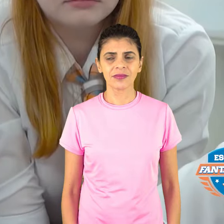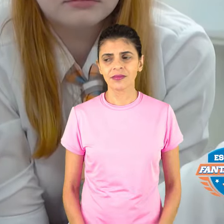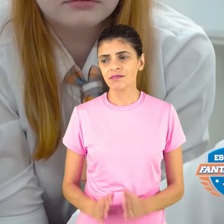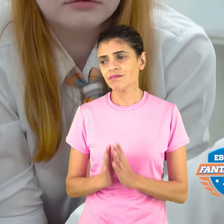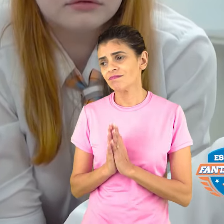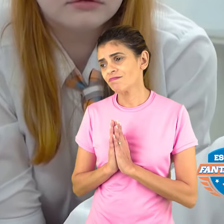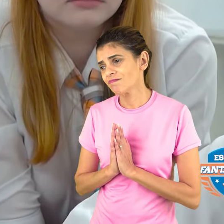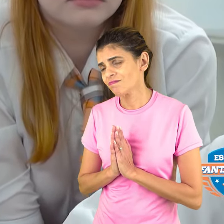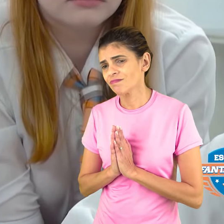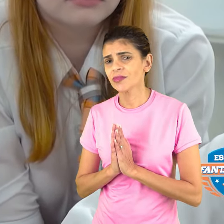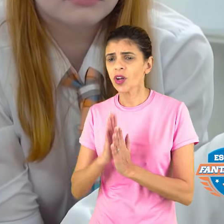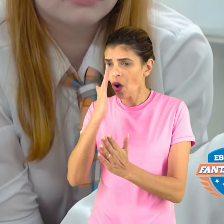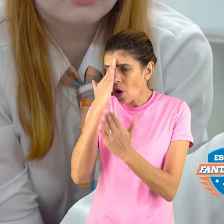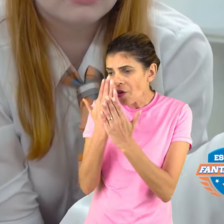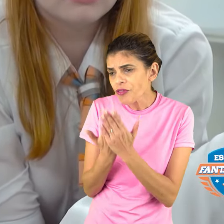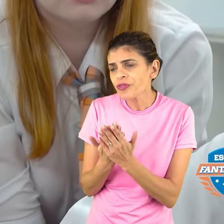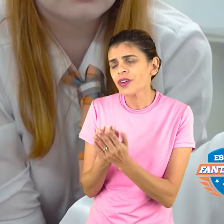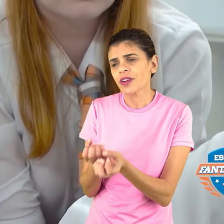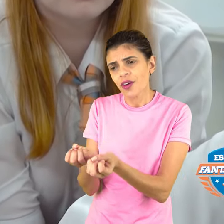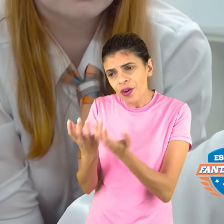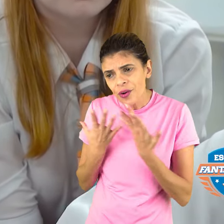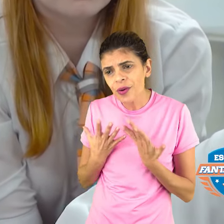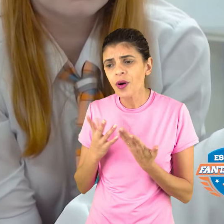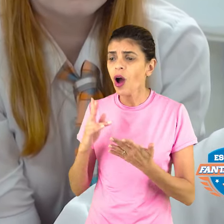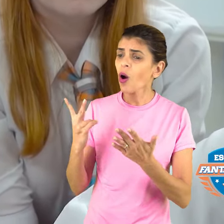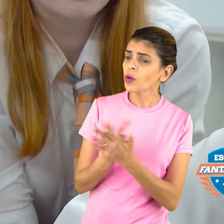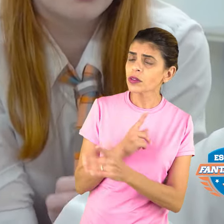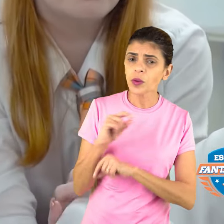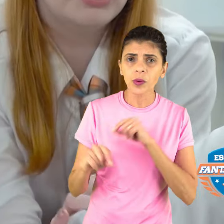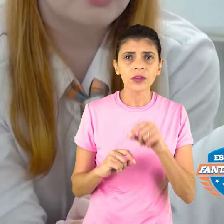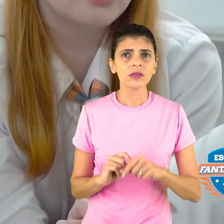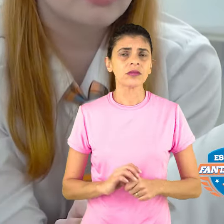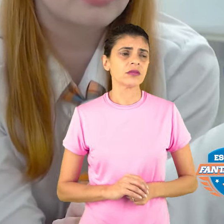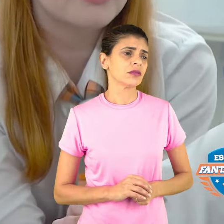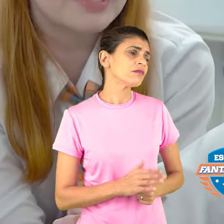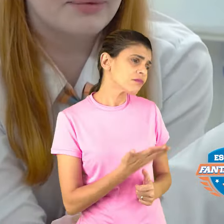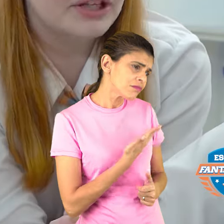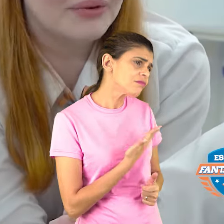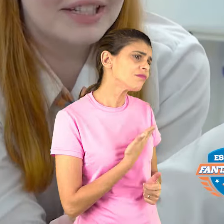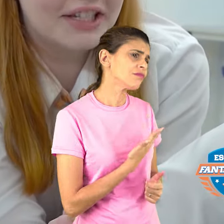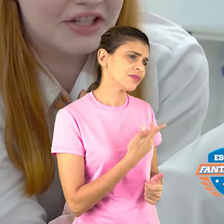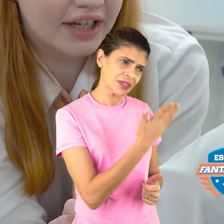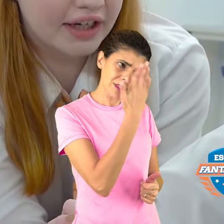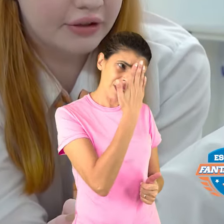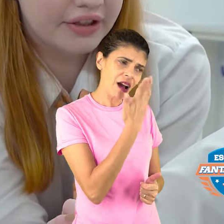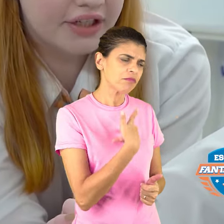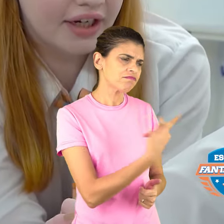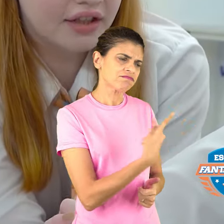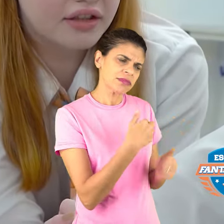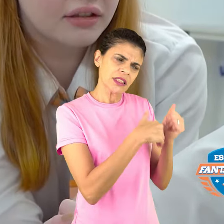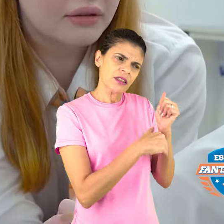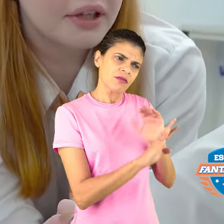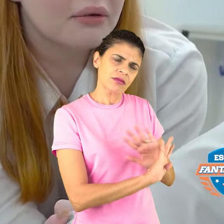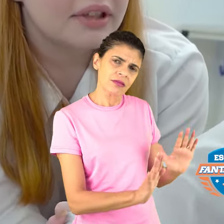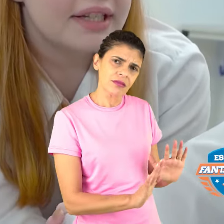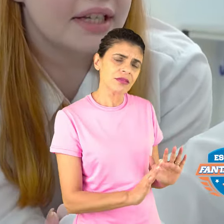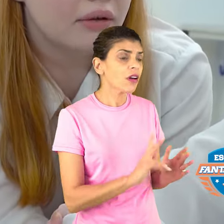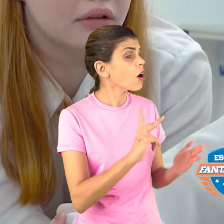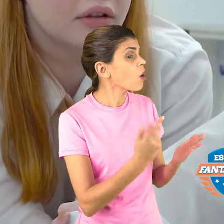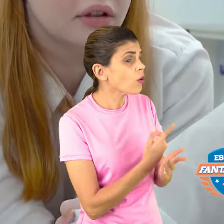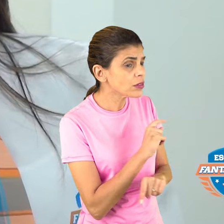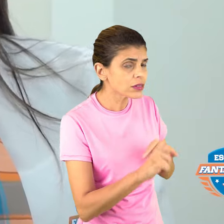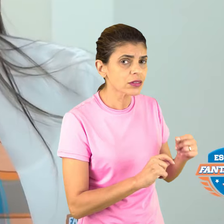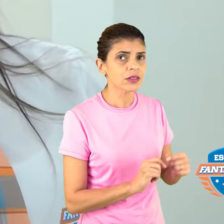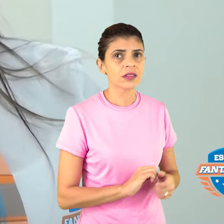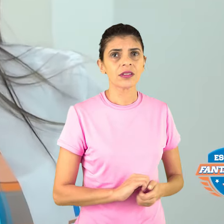Camila, pode confiar na gente. Conta o que aconteceu. Amiga, sabe que não existe segredo entre a gente. O que